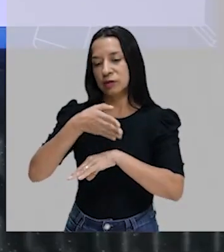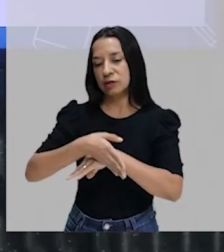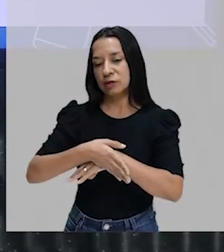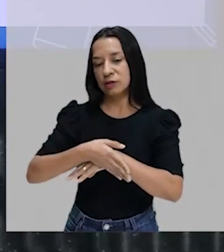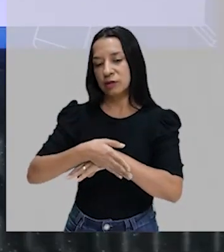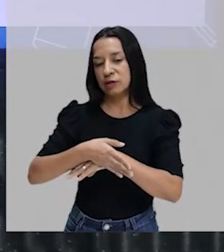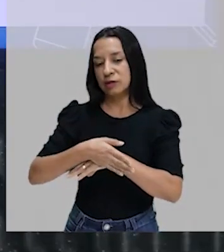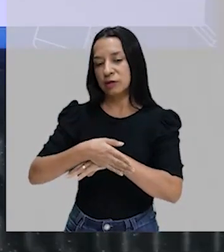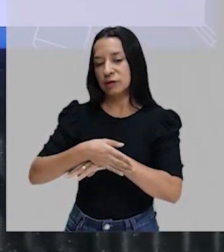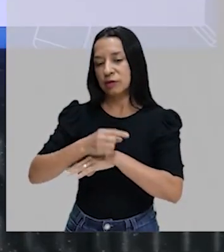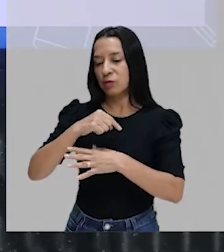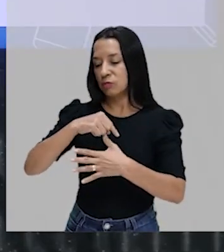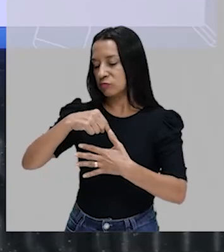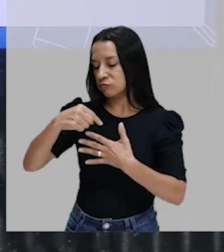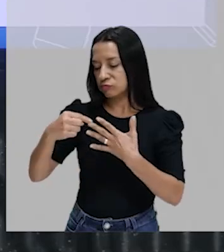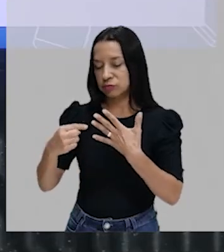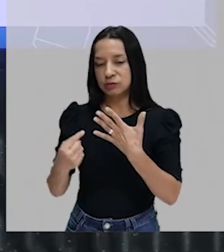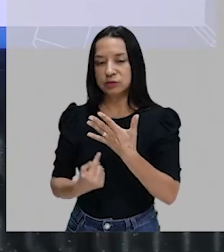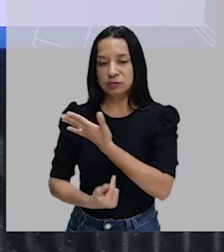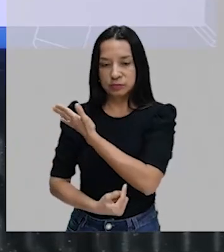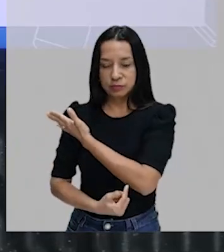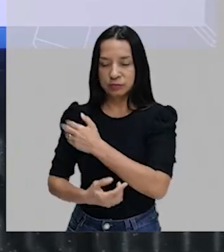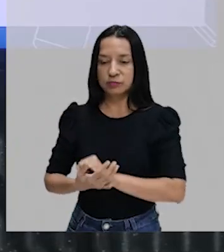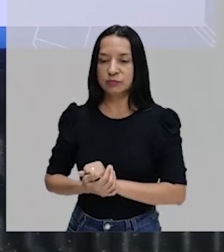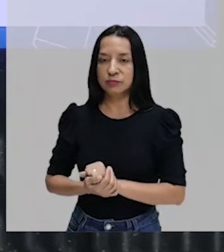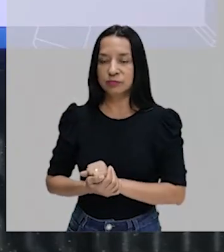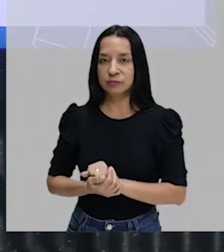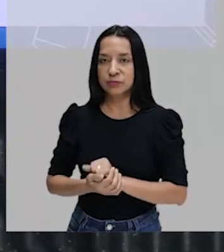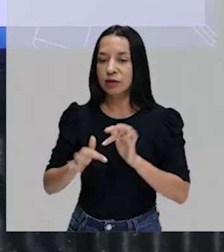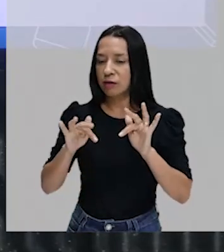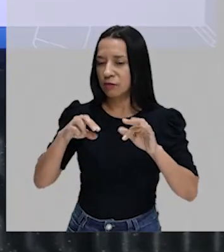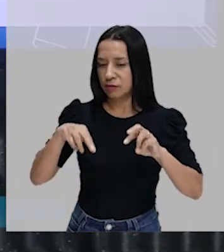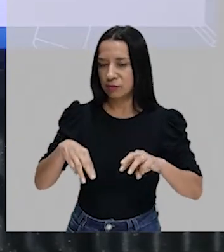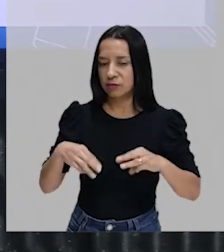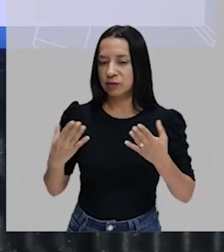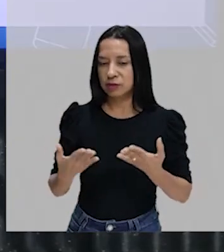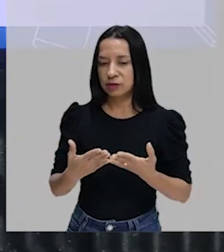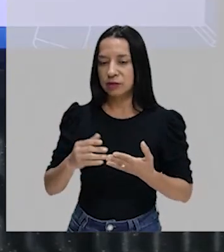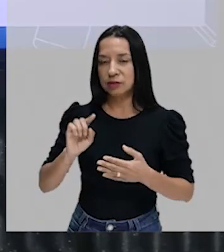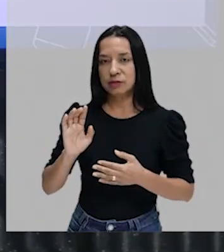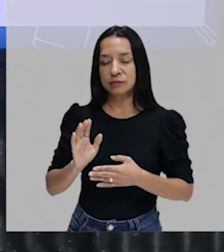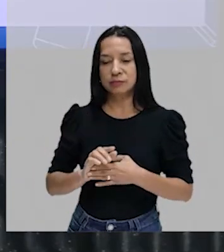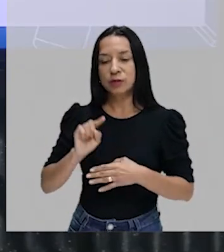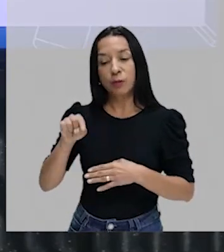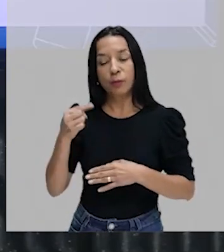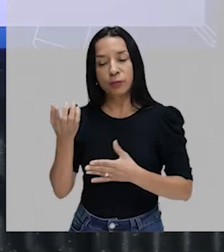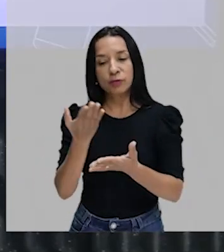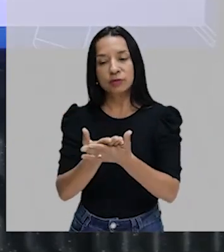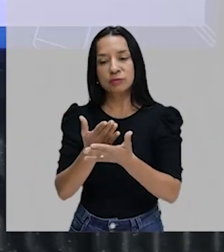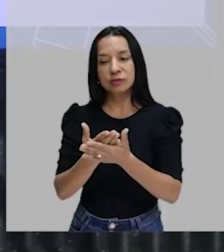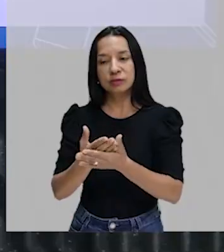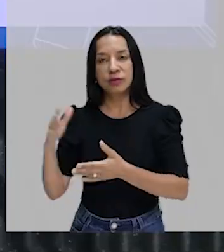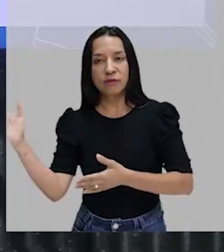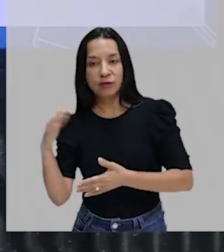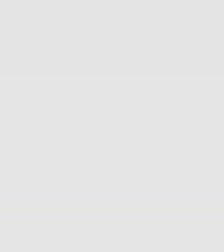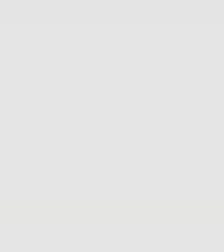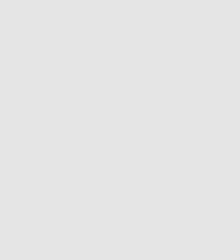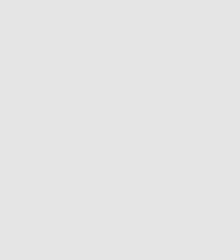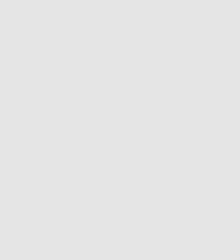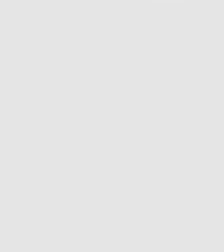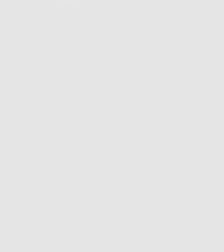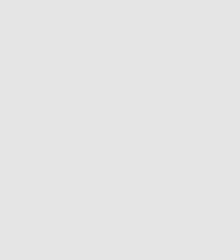abordar cada princípio desse aqui. Então, galerinha, vamos ficando por aqui. Até a nossa próxima aula. Vamos para cima, hein?